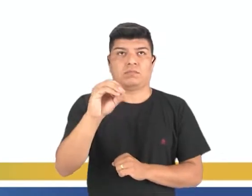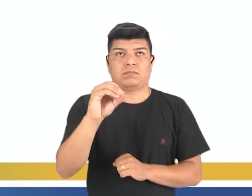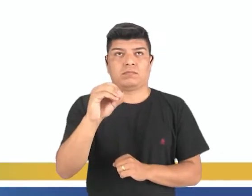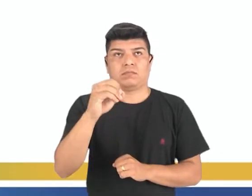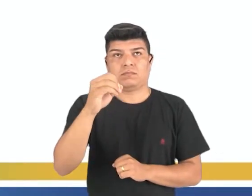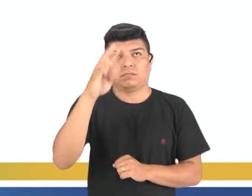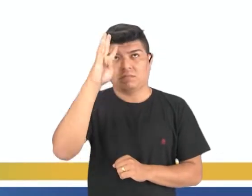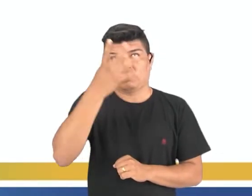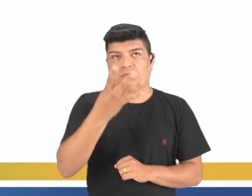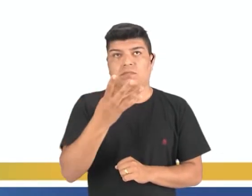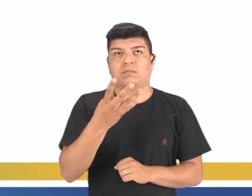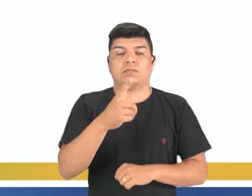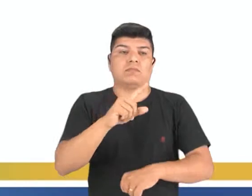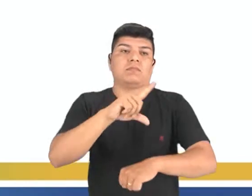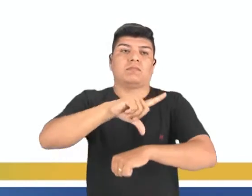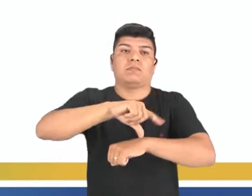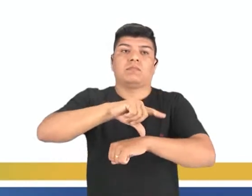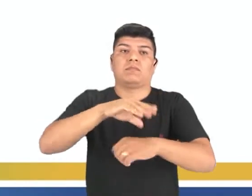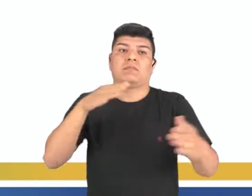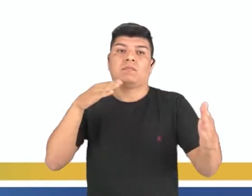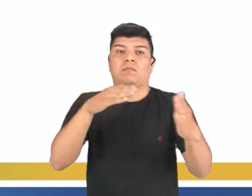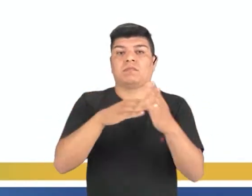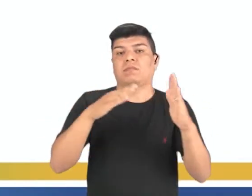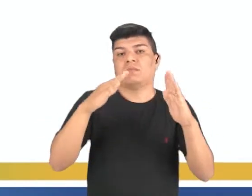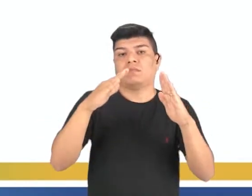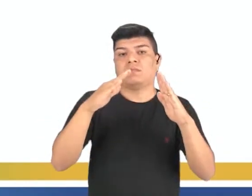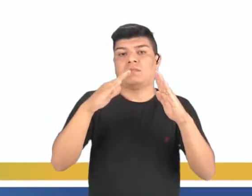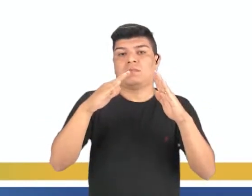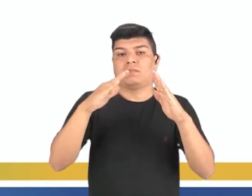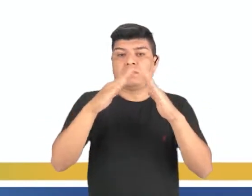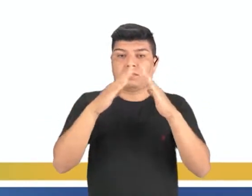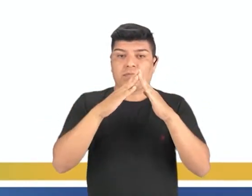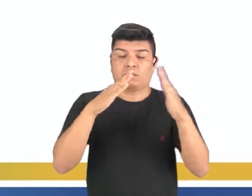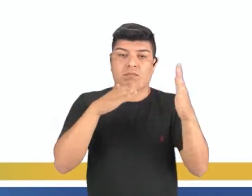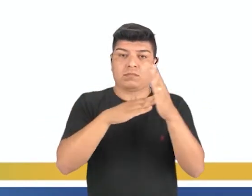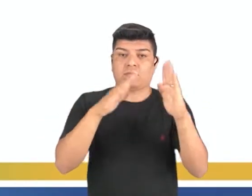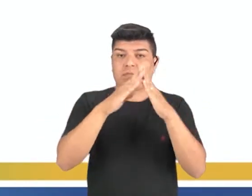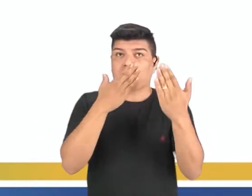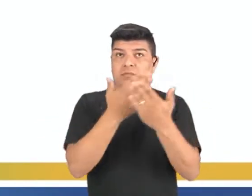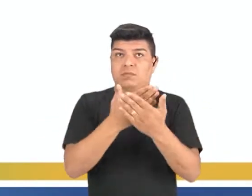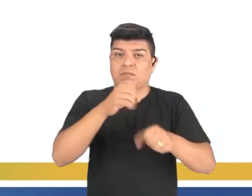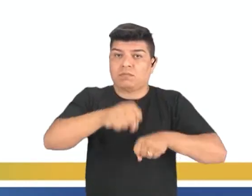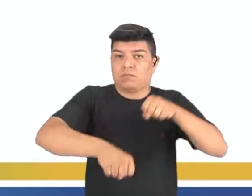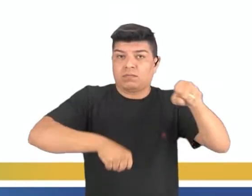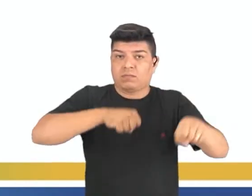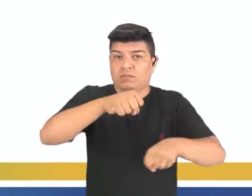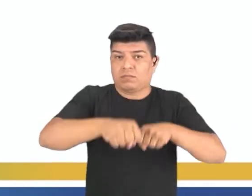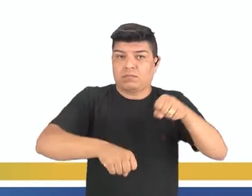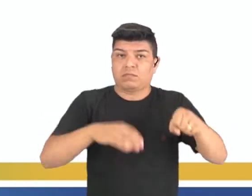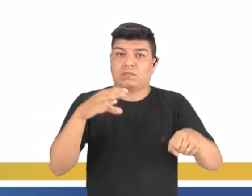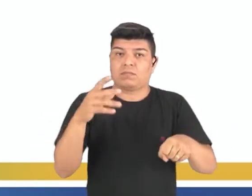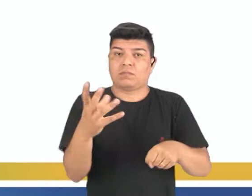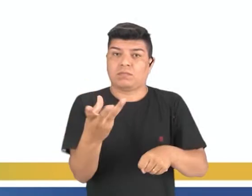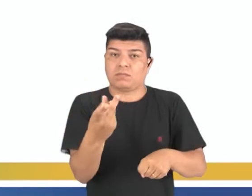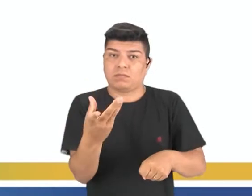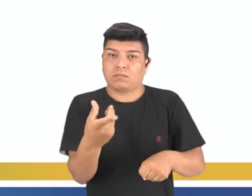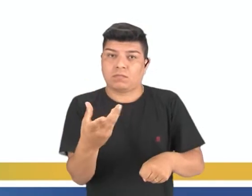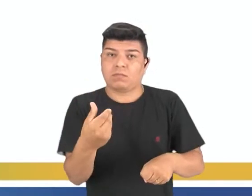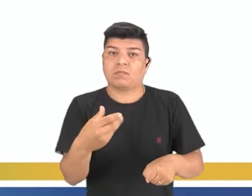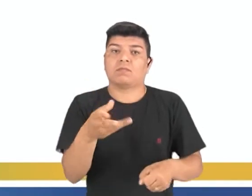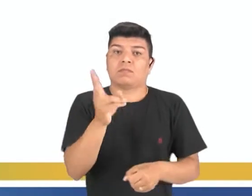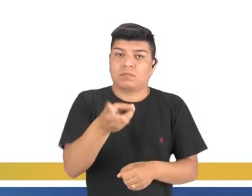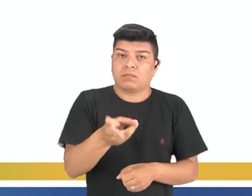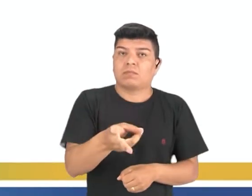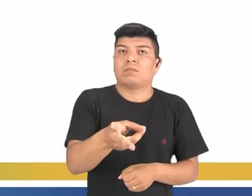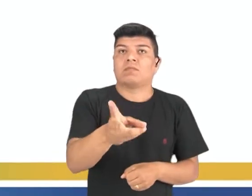tempo que levava indo de casa à escola de bicicleta. Então, mantendo-se em velocidade constante, ele pôde